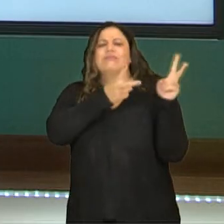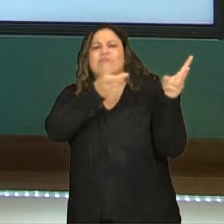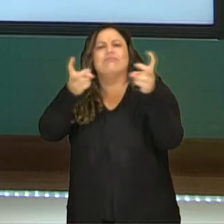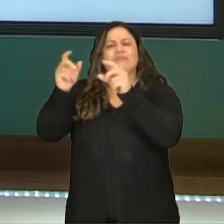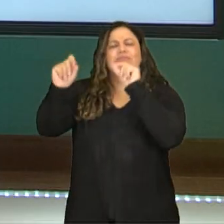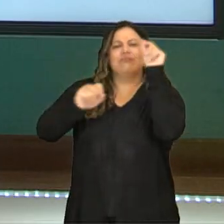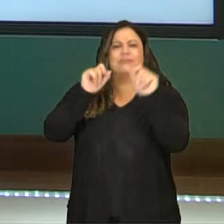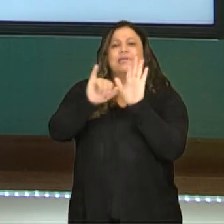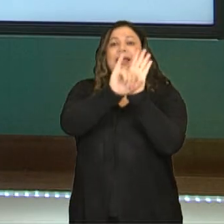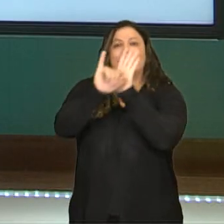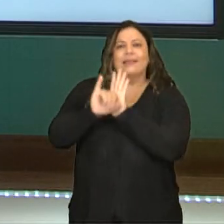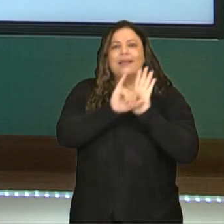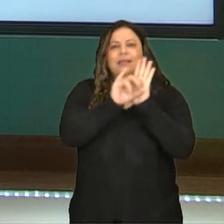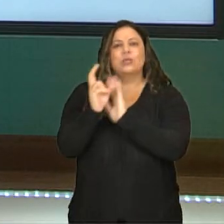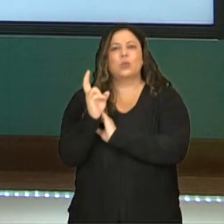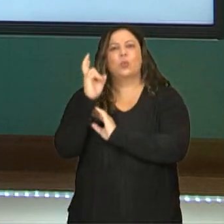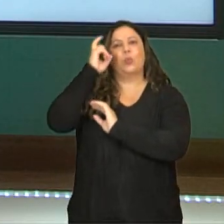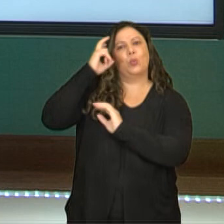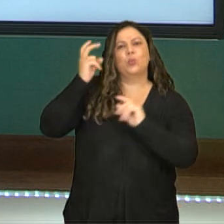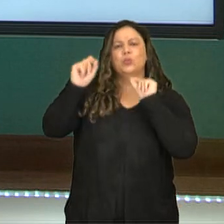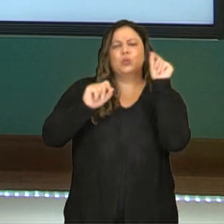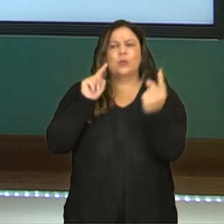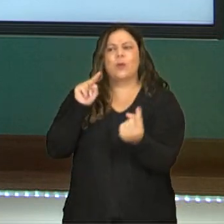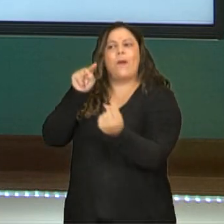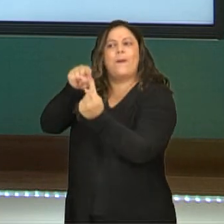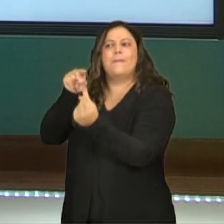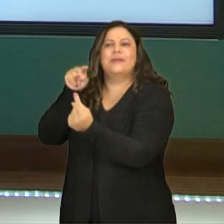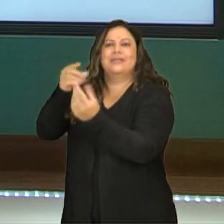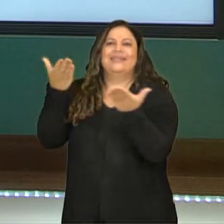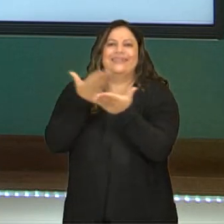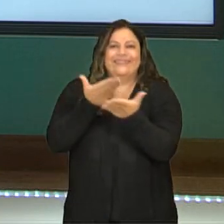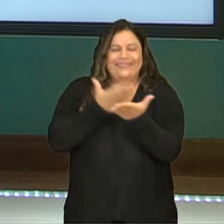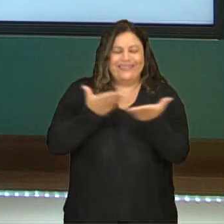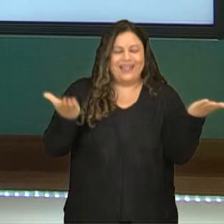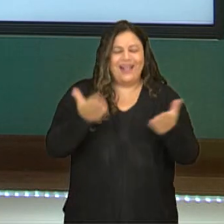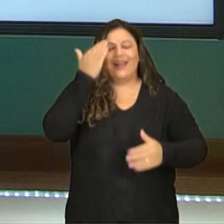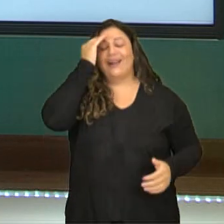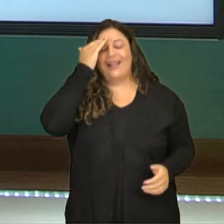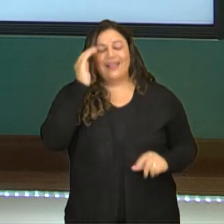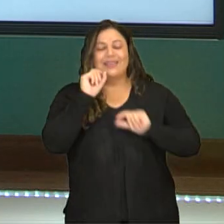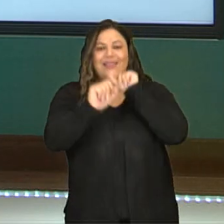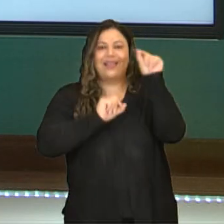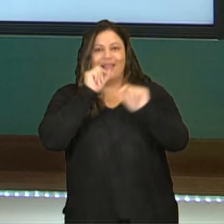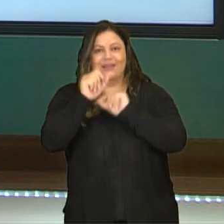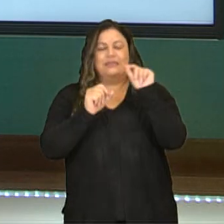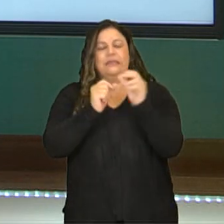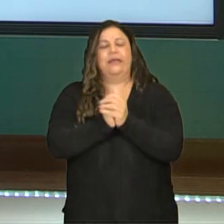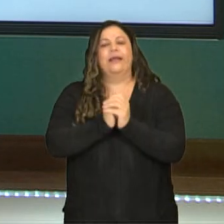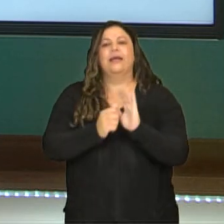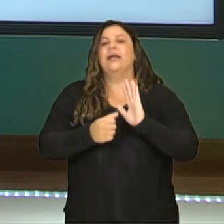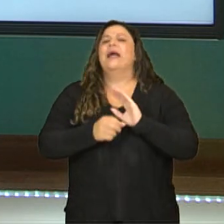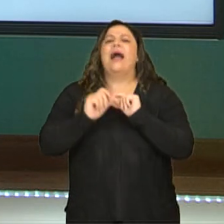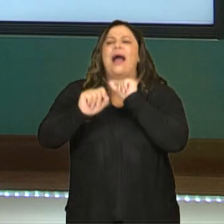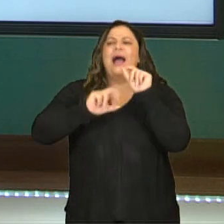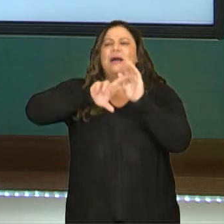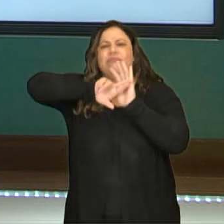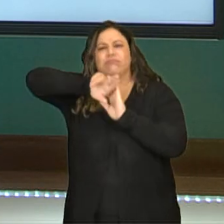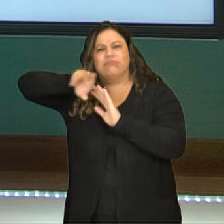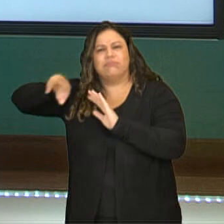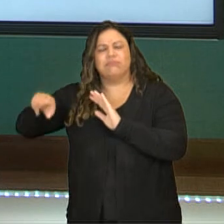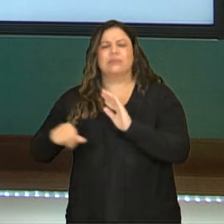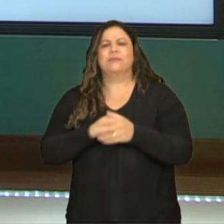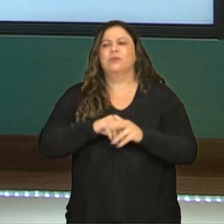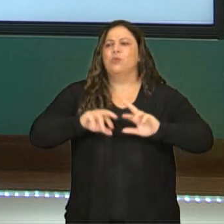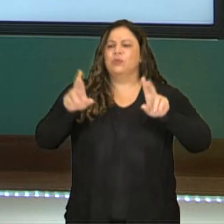identidade cultural. Qual que é o grande objetivo dessa aula? Compreender a identidade cultural no processo de